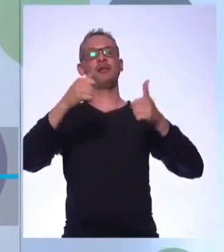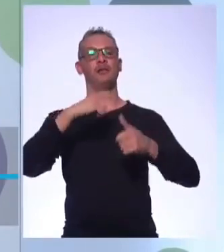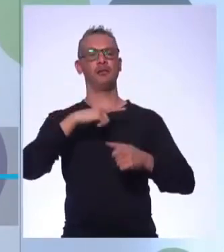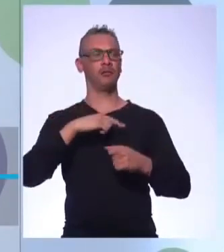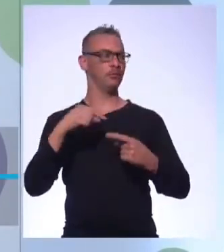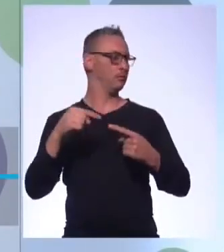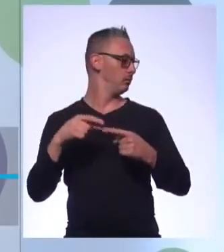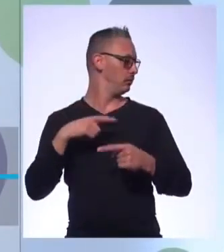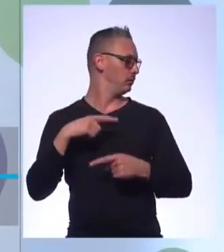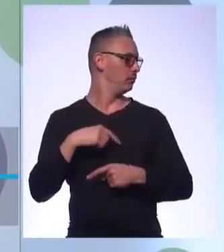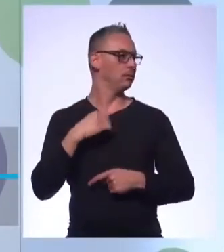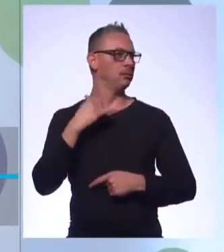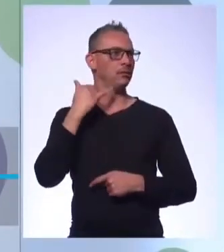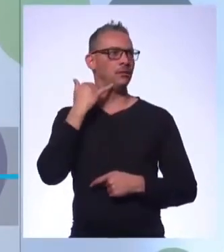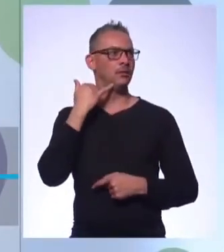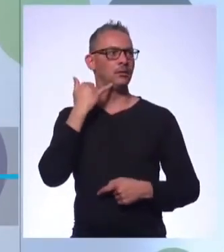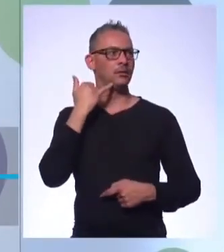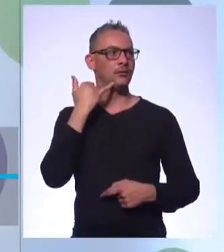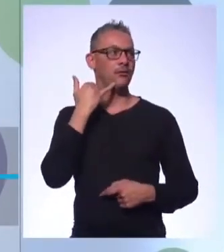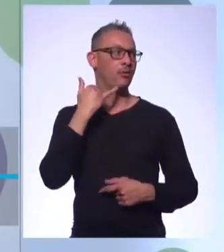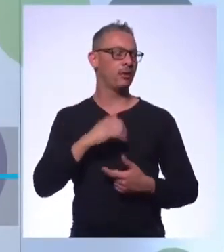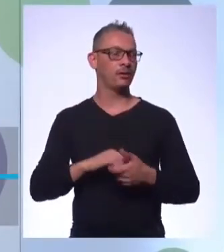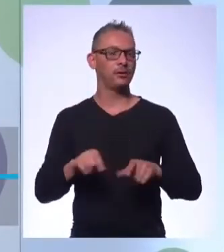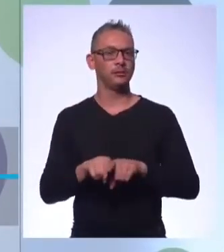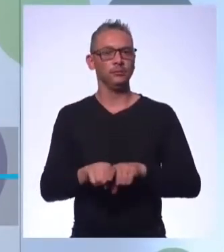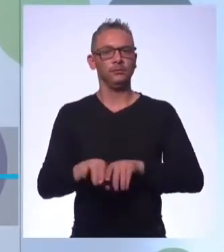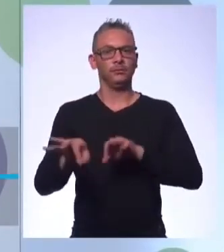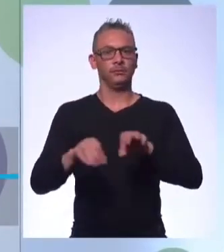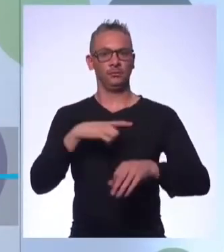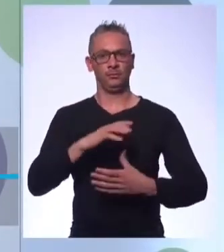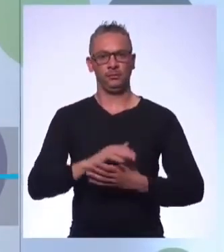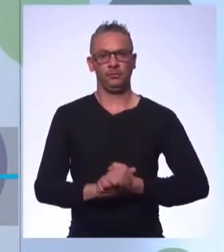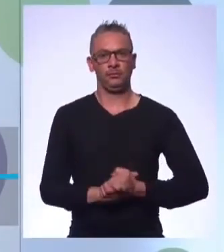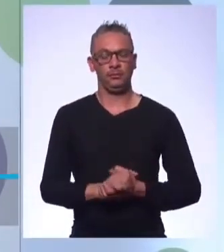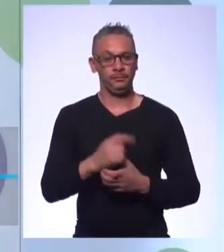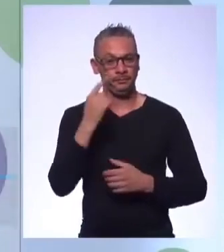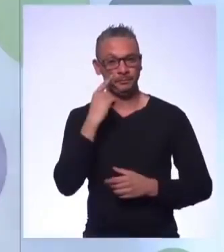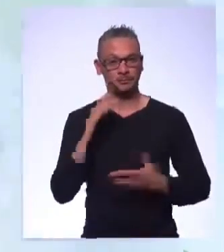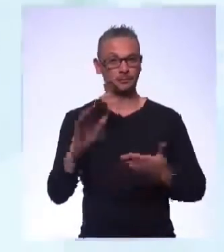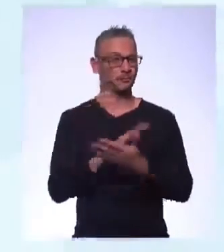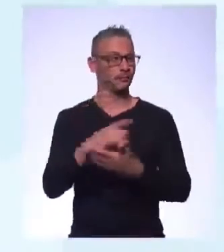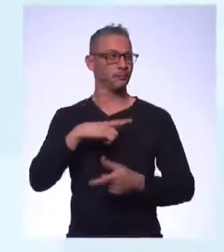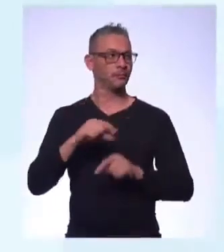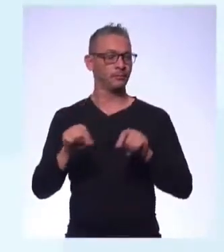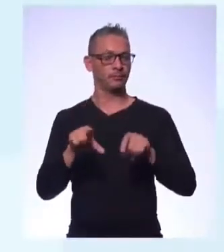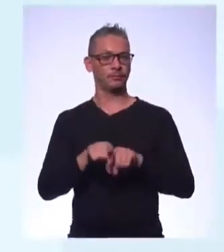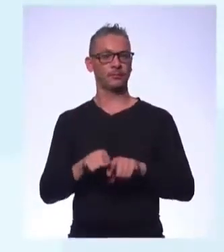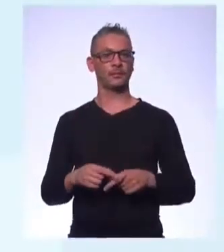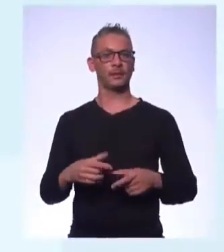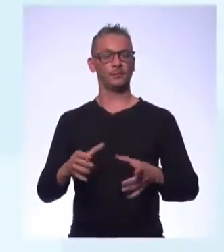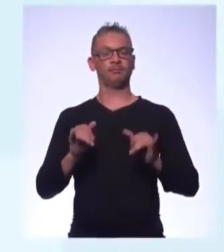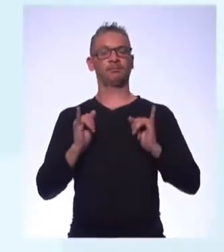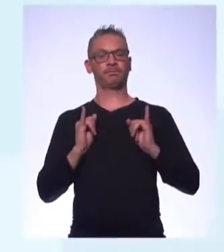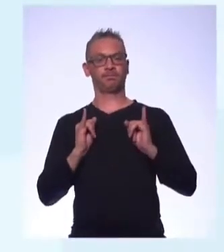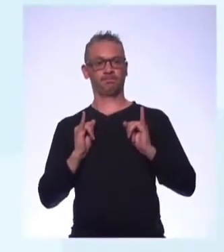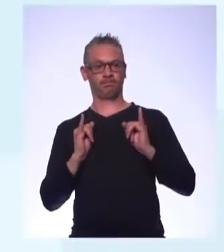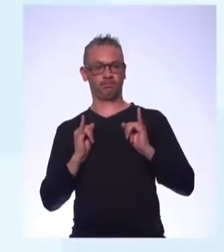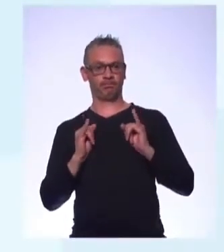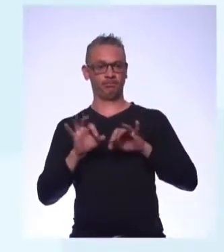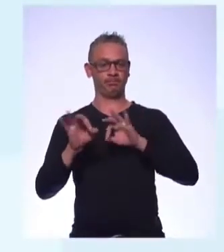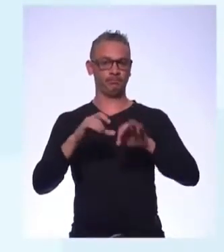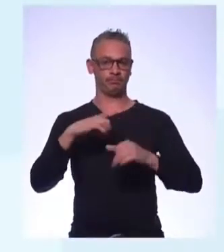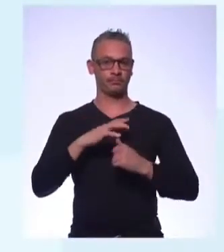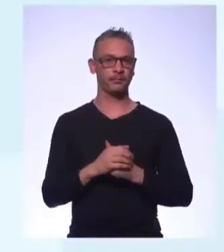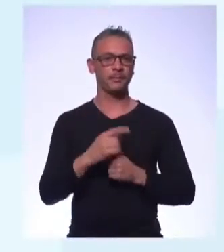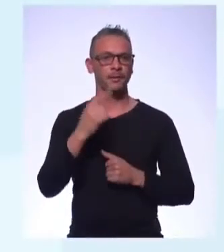Isso, Então você é verdade. discreto. Passa para a próxima aí. No fundo, é quando a gente é muito racional, a gente prefere se conter. É isso que a gente tem que fazer.